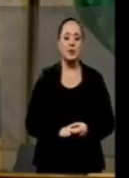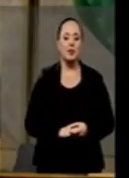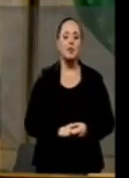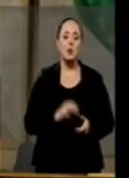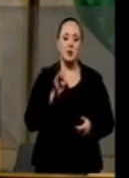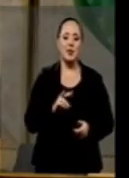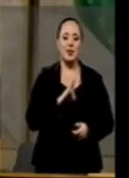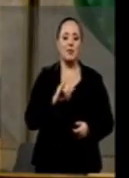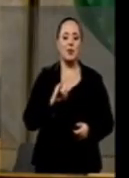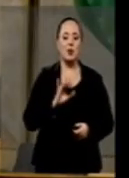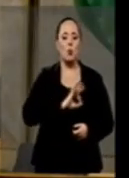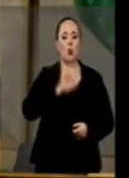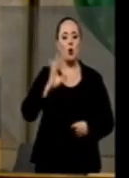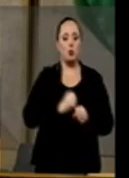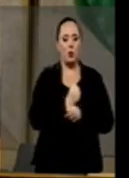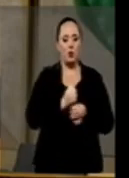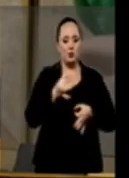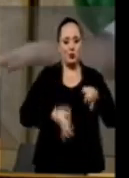muito obrigado